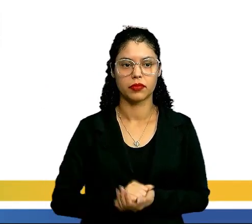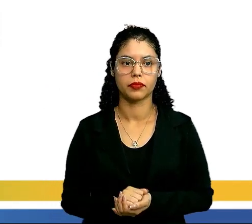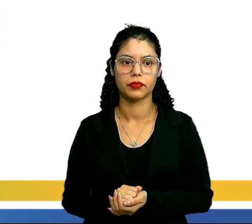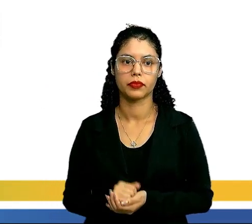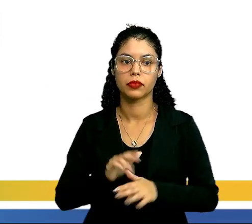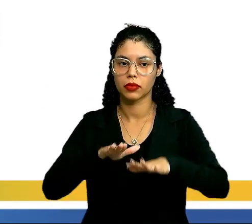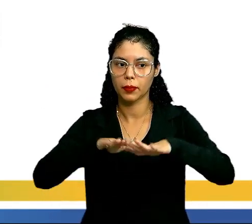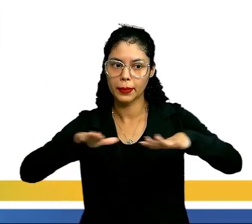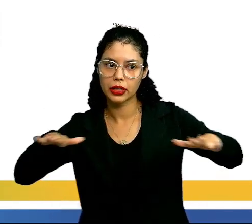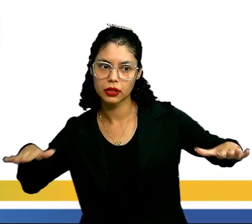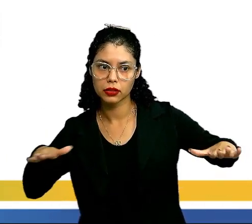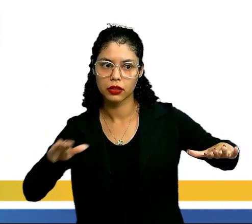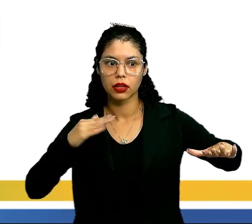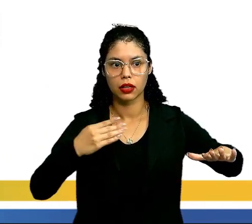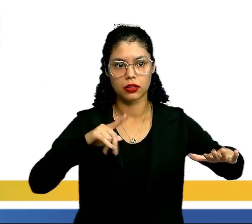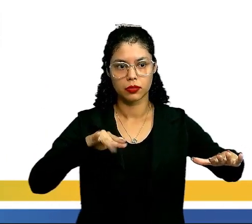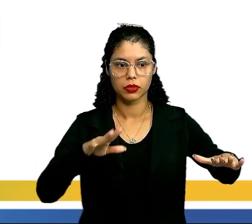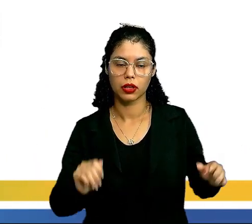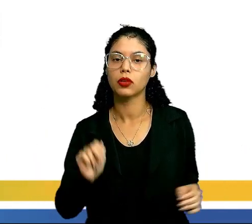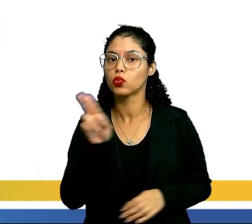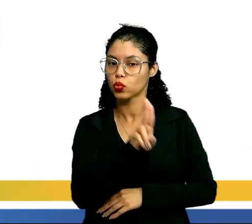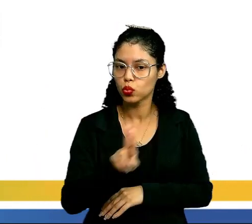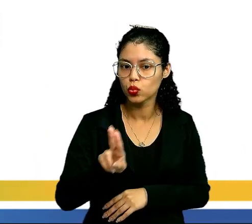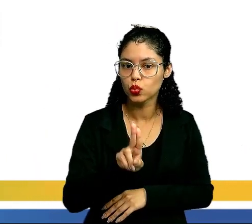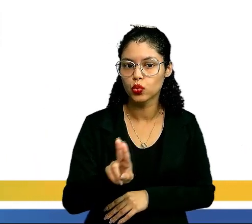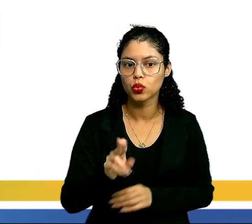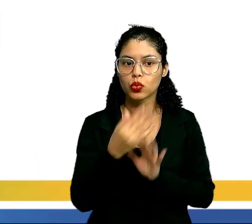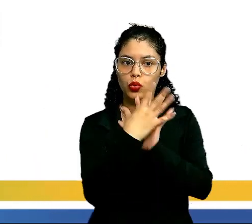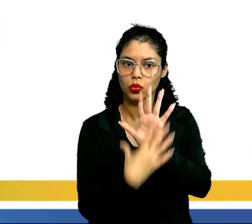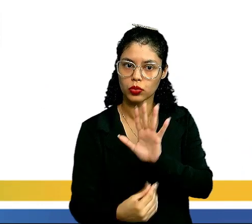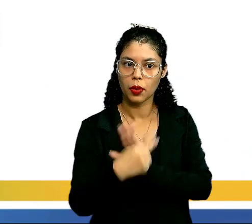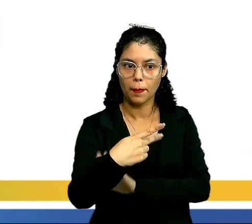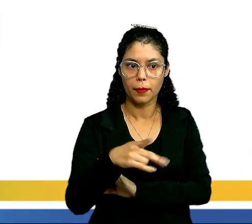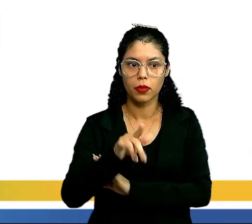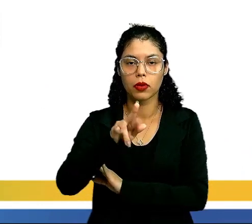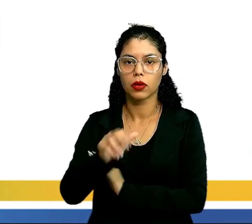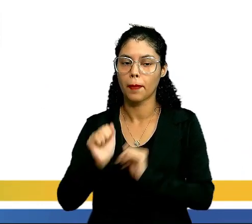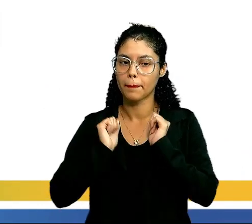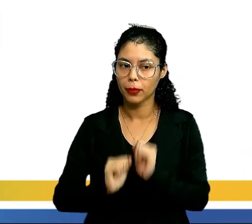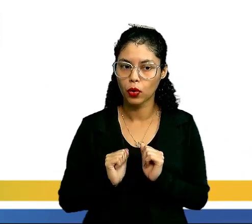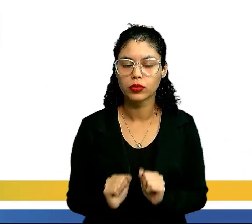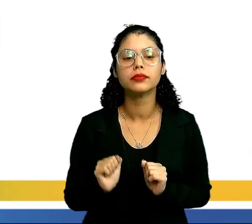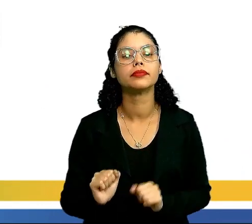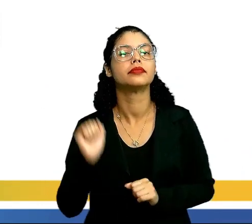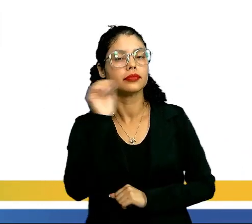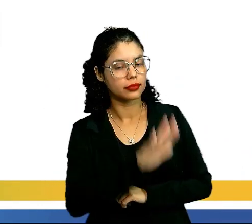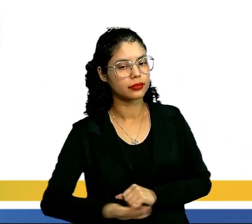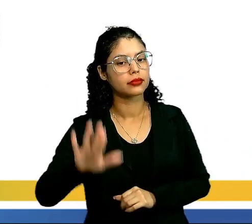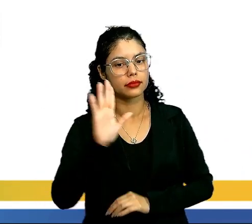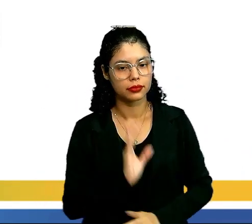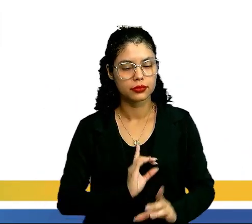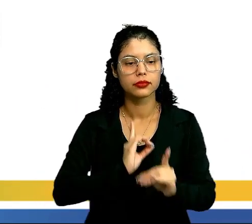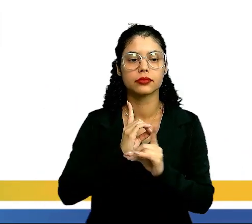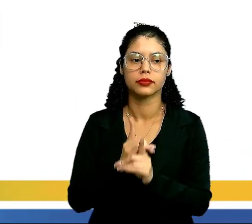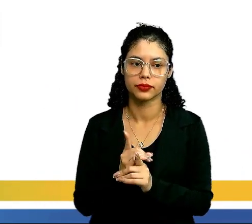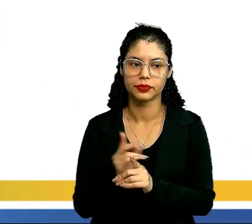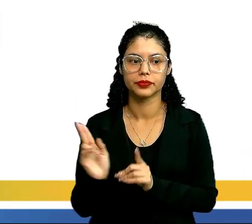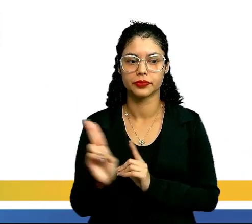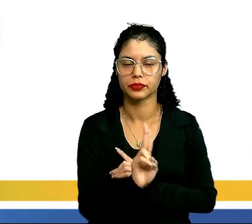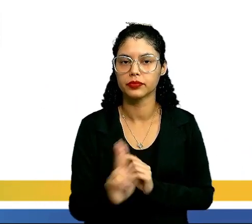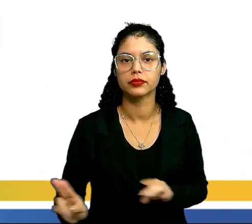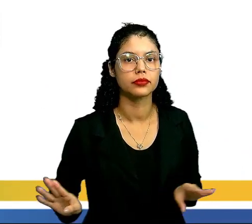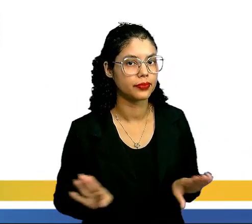Projeção plana azimutal, também chamada de projeção polar, pode sim, vocês podem encontrar com esse